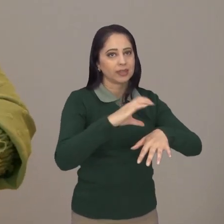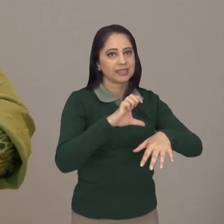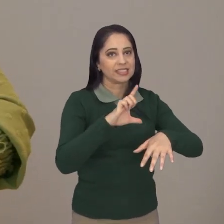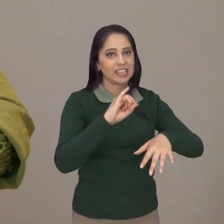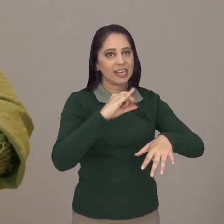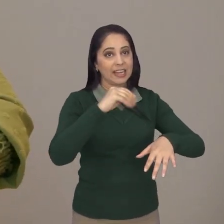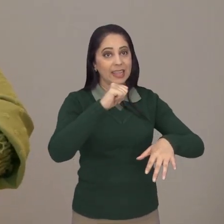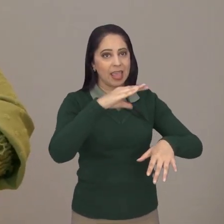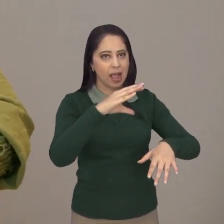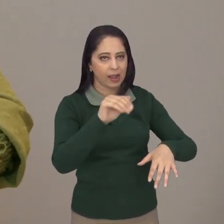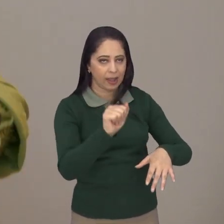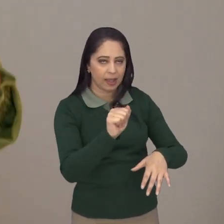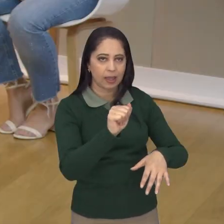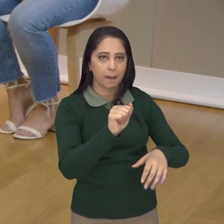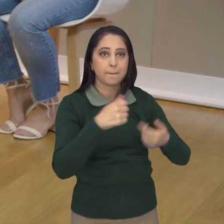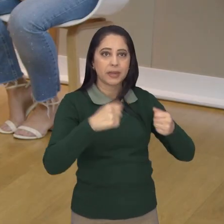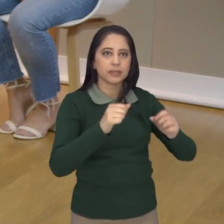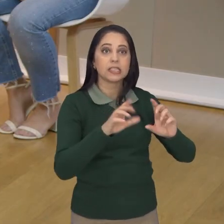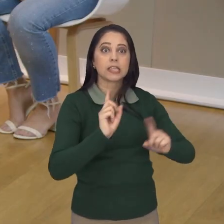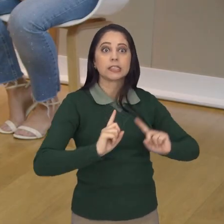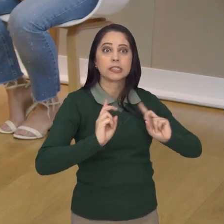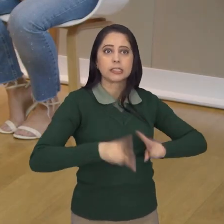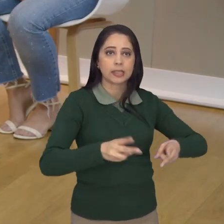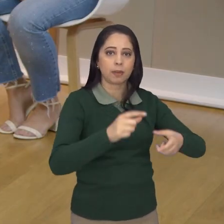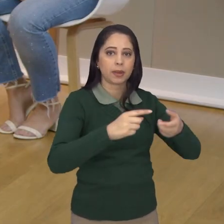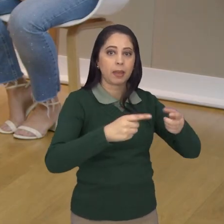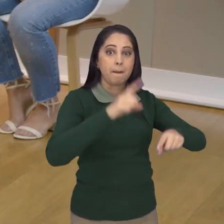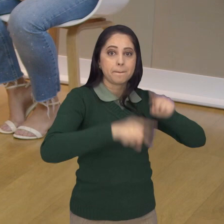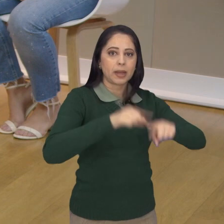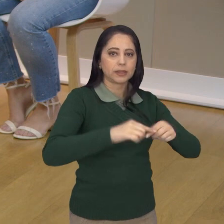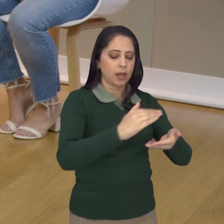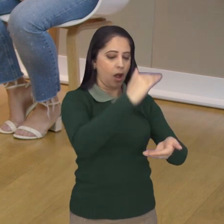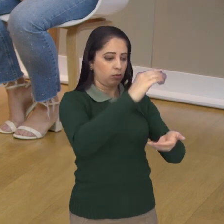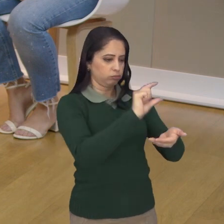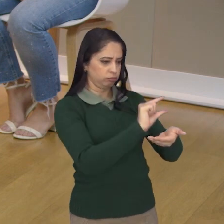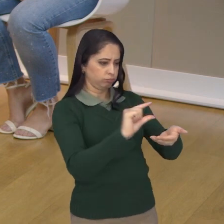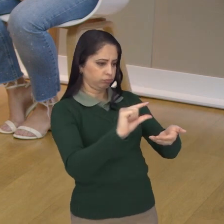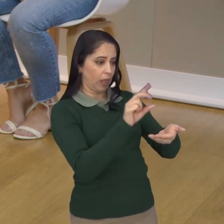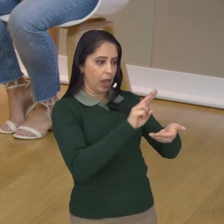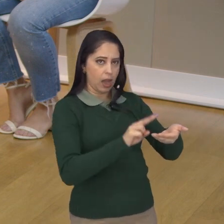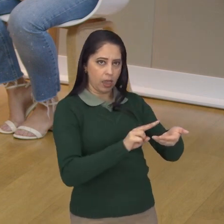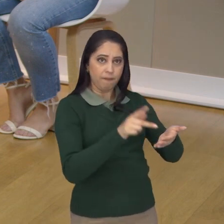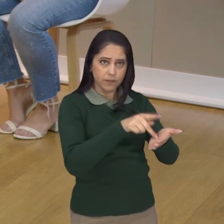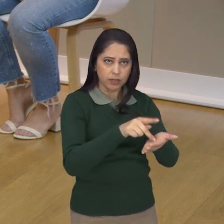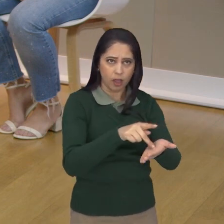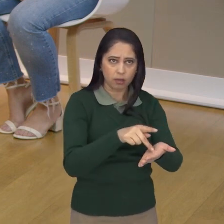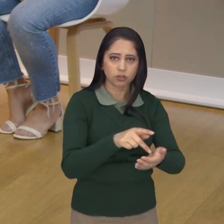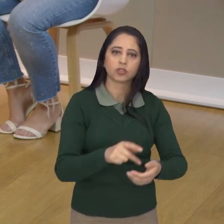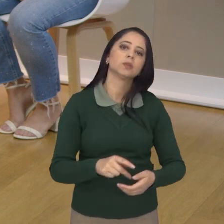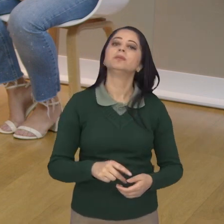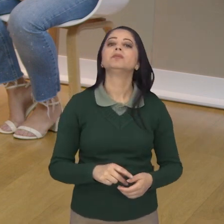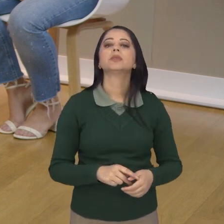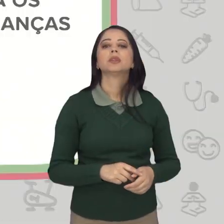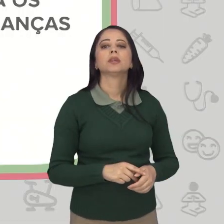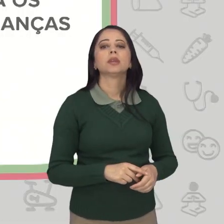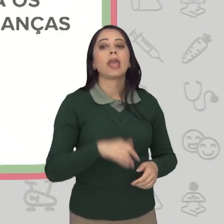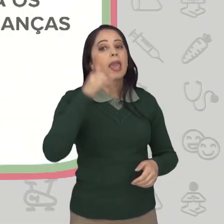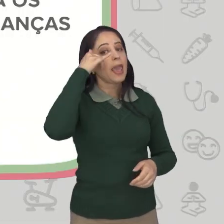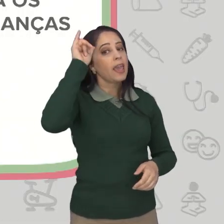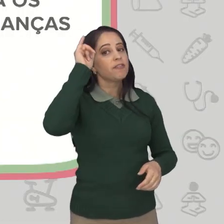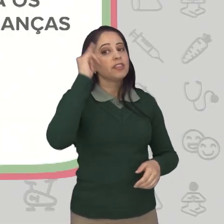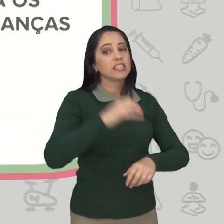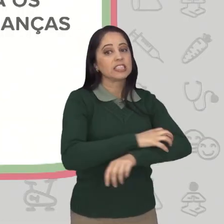o rótulo dos produtos, né? Sim. E nós temos duas telas aqui, olha lá, aqui para justificar, né, essa importância. Previne